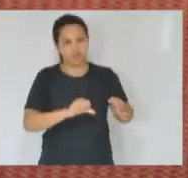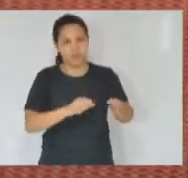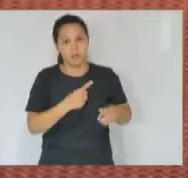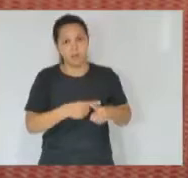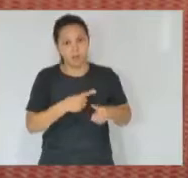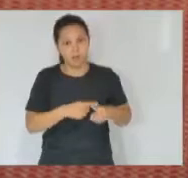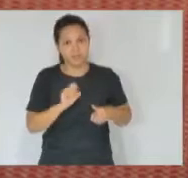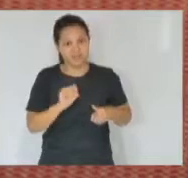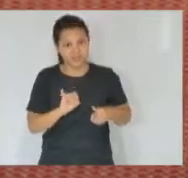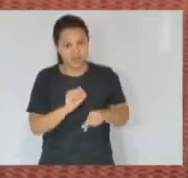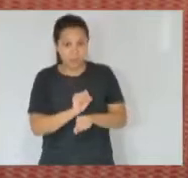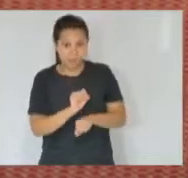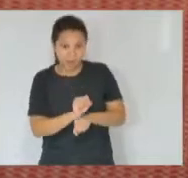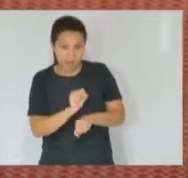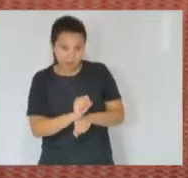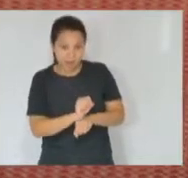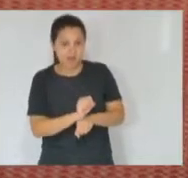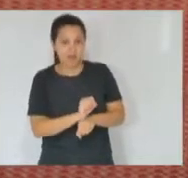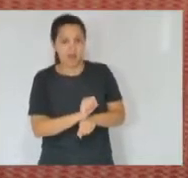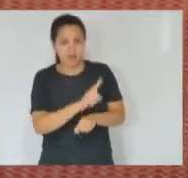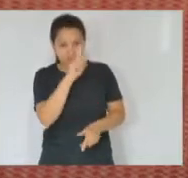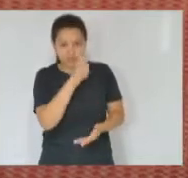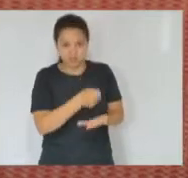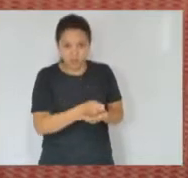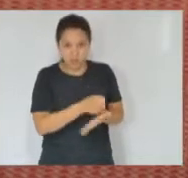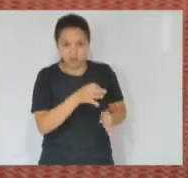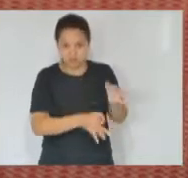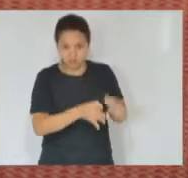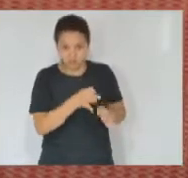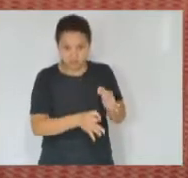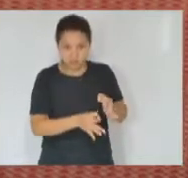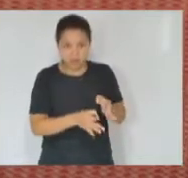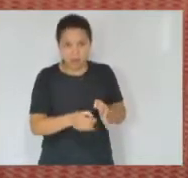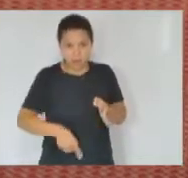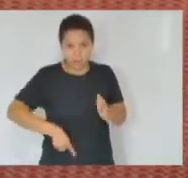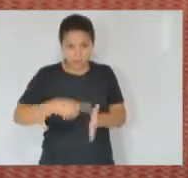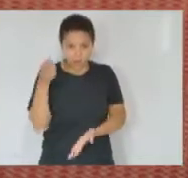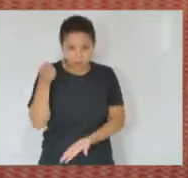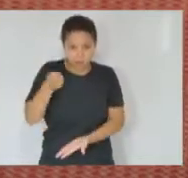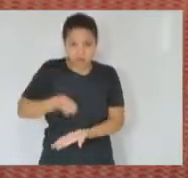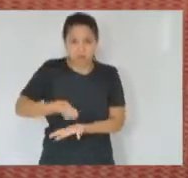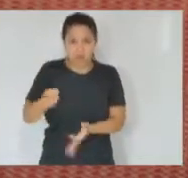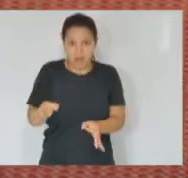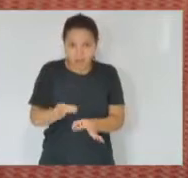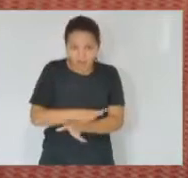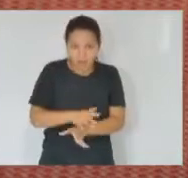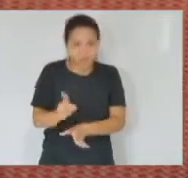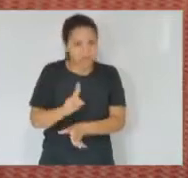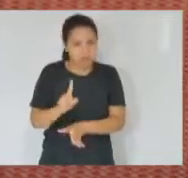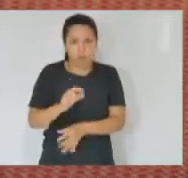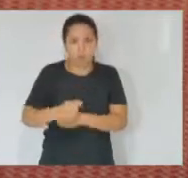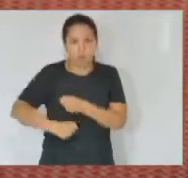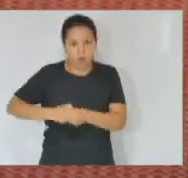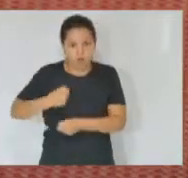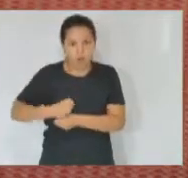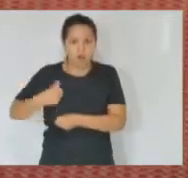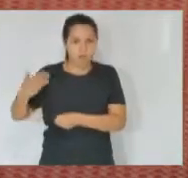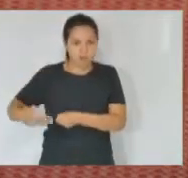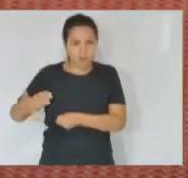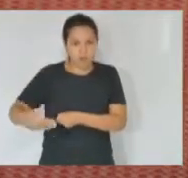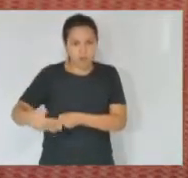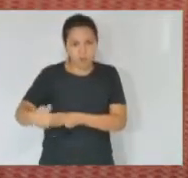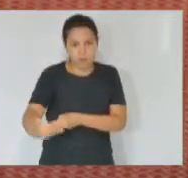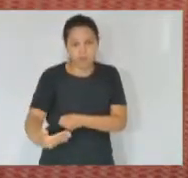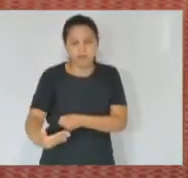decisão judicial que não se encerra na primeira sentença, se arrasta muitas vezes por anos, como que